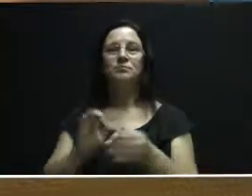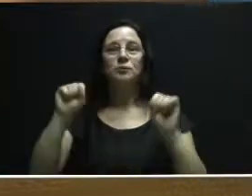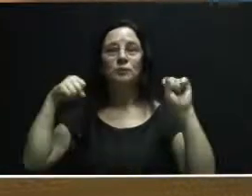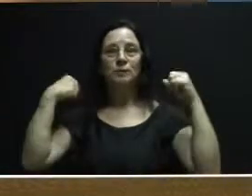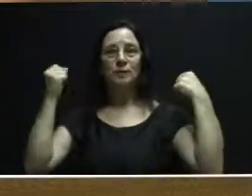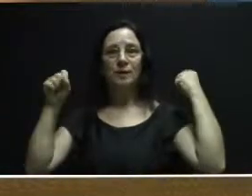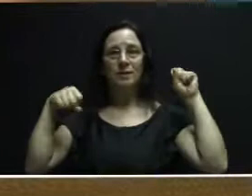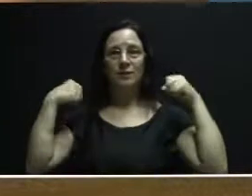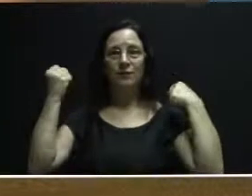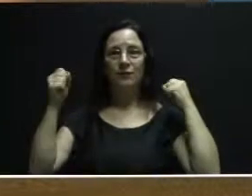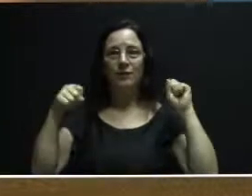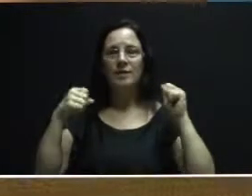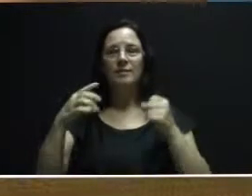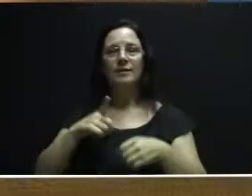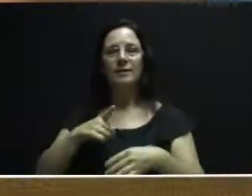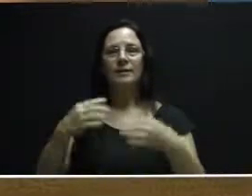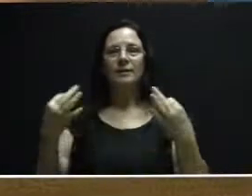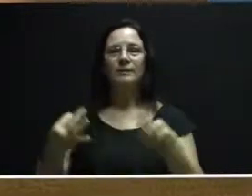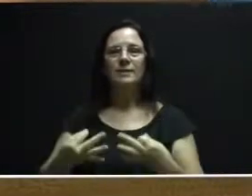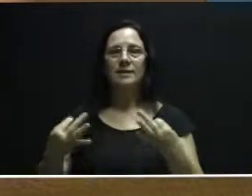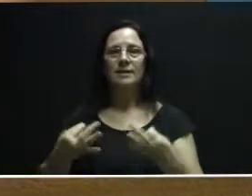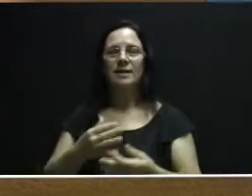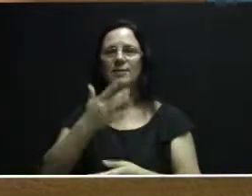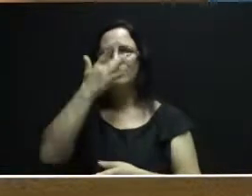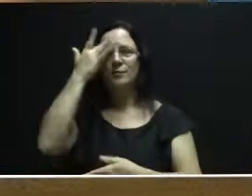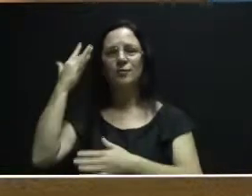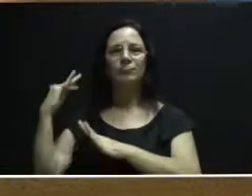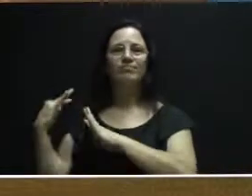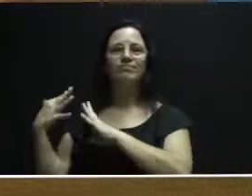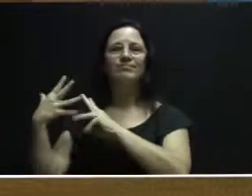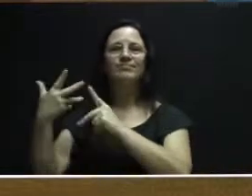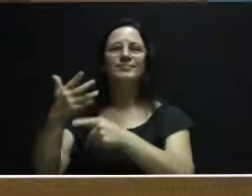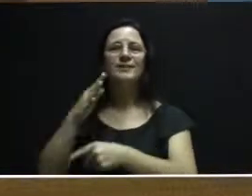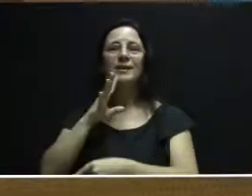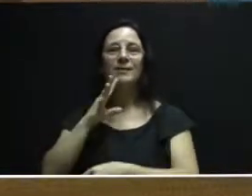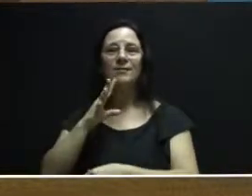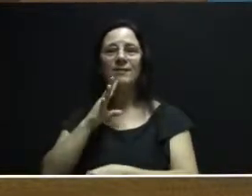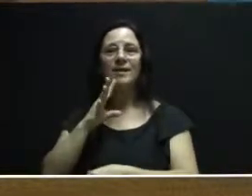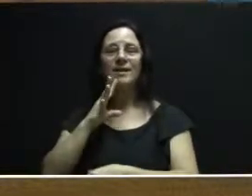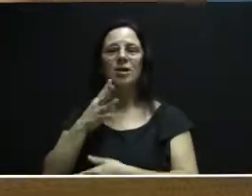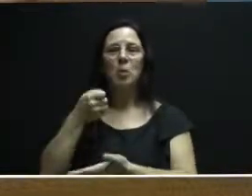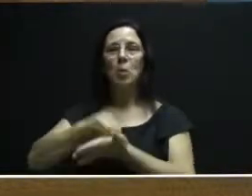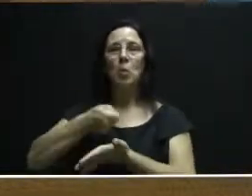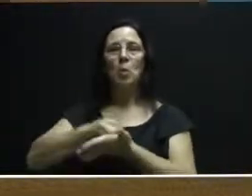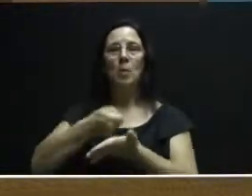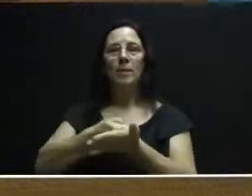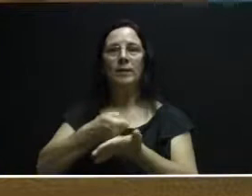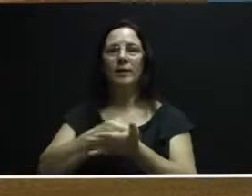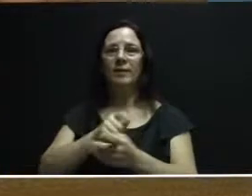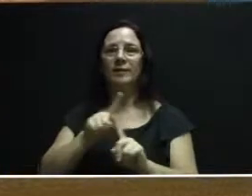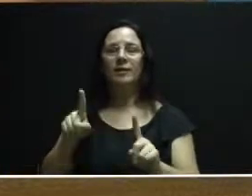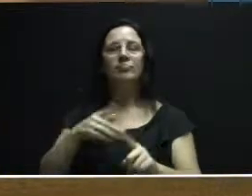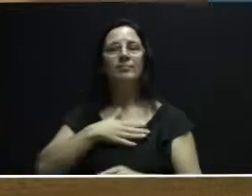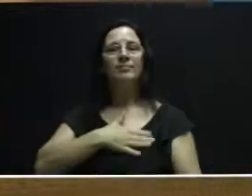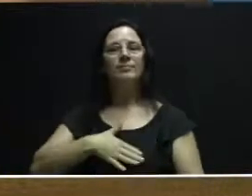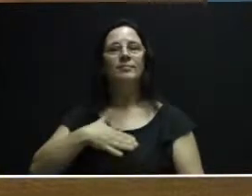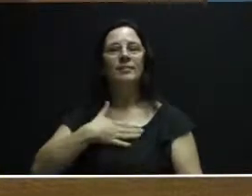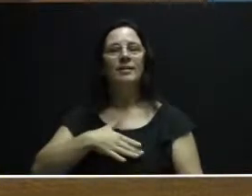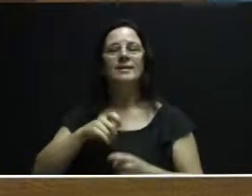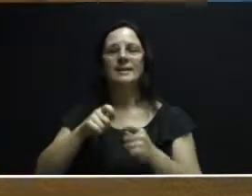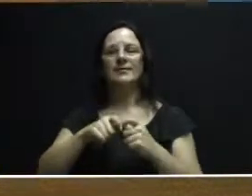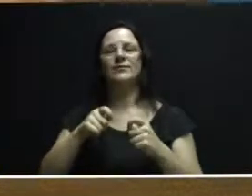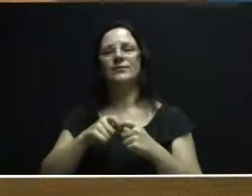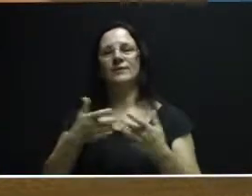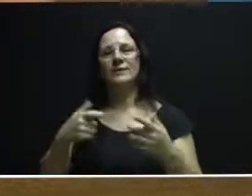física, eu tenho certeza que quem passou não era uma coisa obrigatória, então é prazerosa. Então,